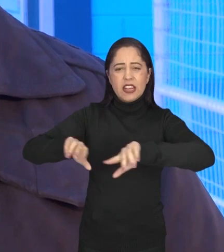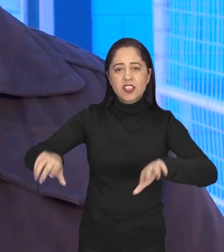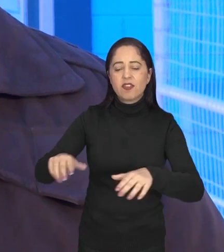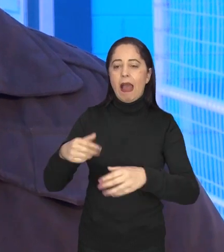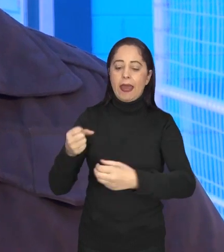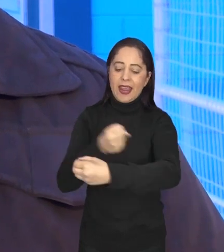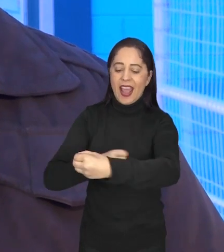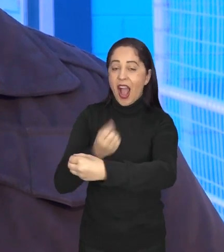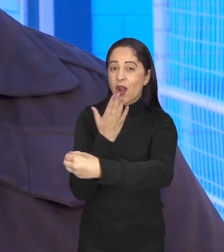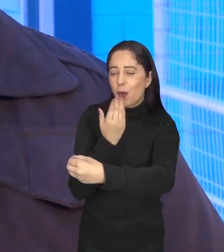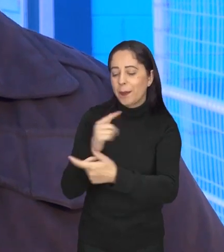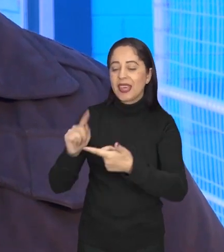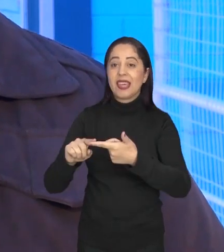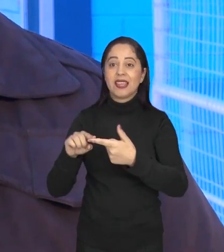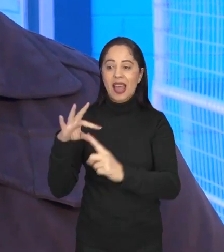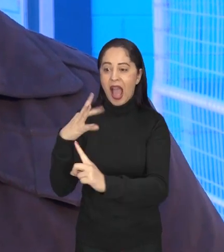acontecendo,